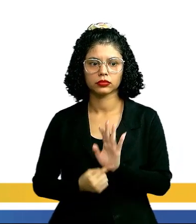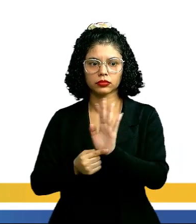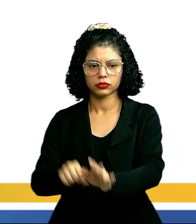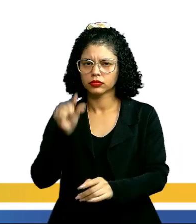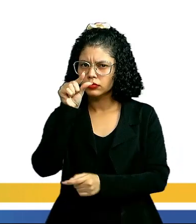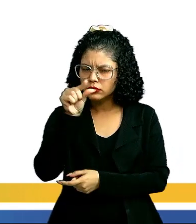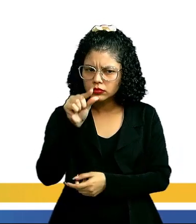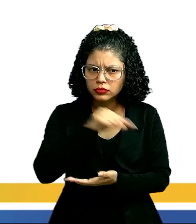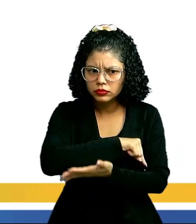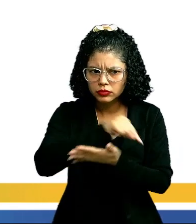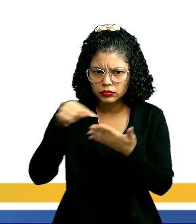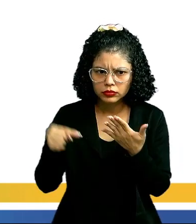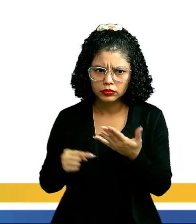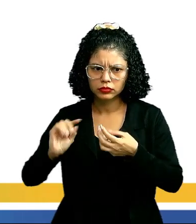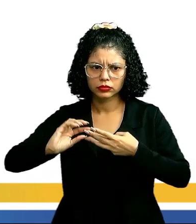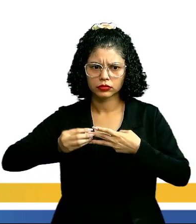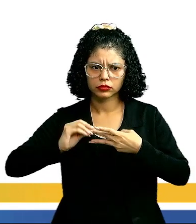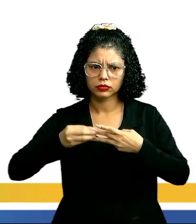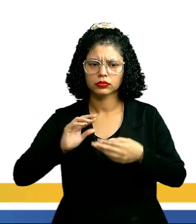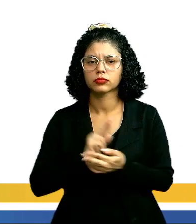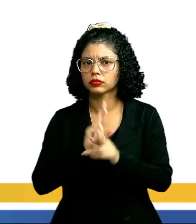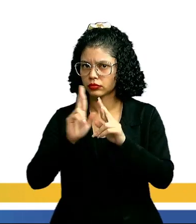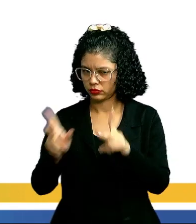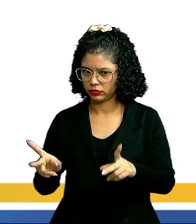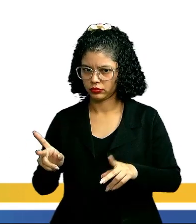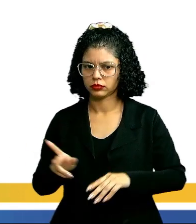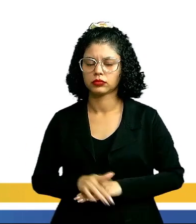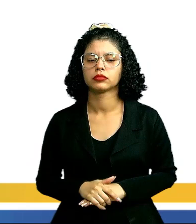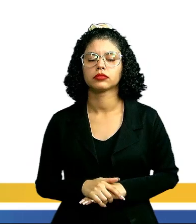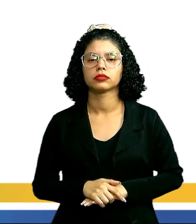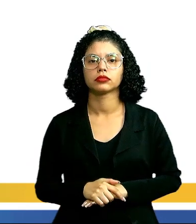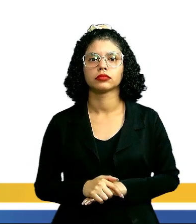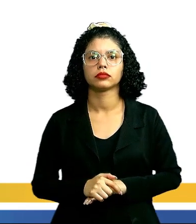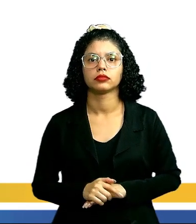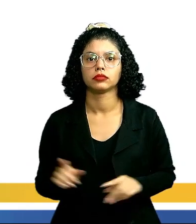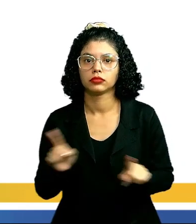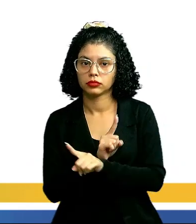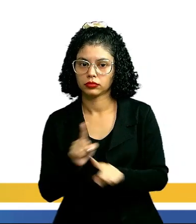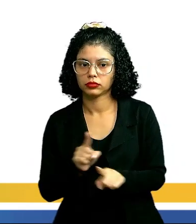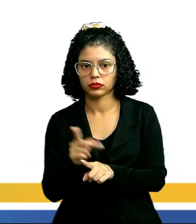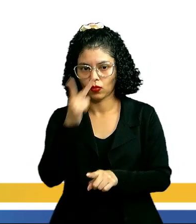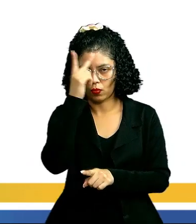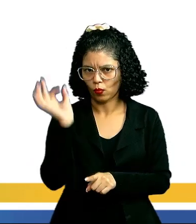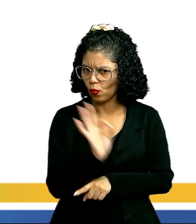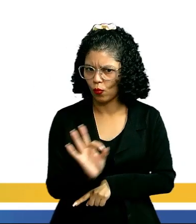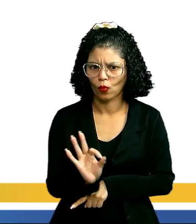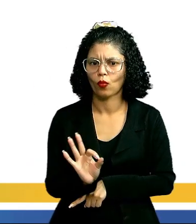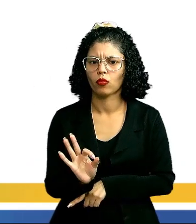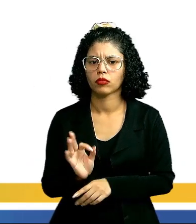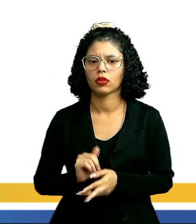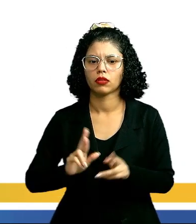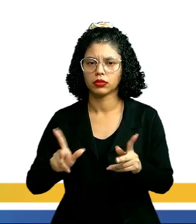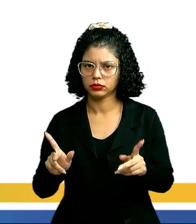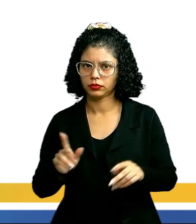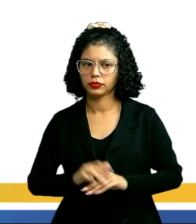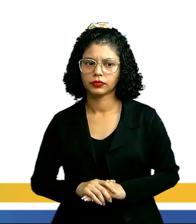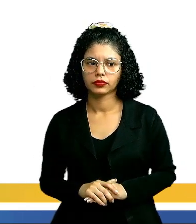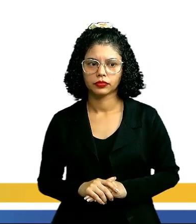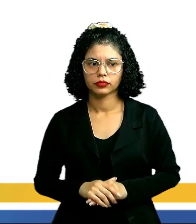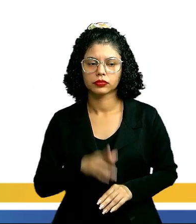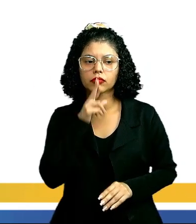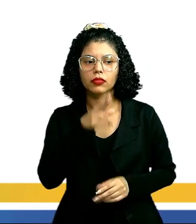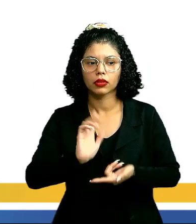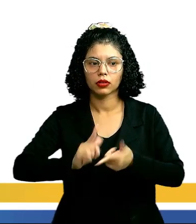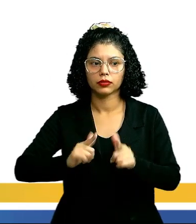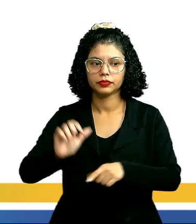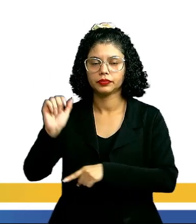Apresentar poucos tipos celulares já diferenciados, nenhum tipo diferenciado. Ok? Então a